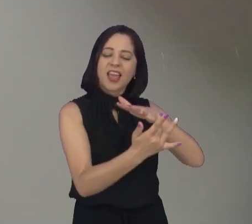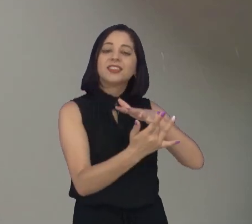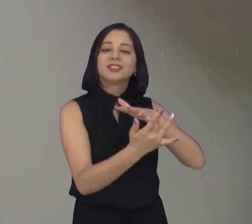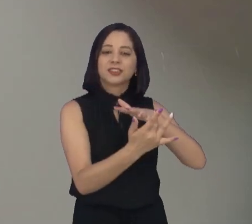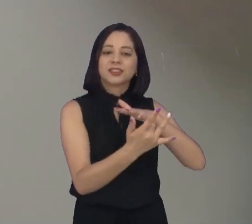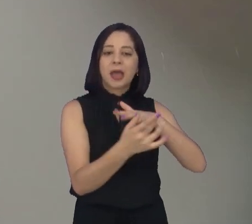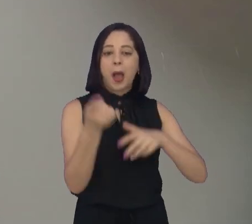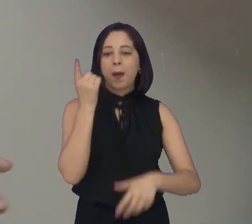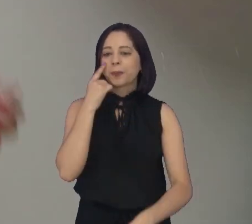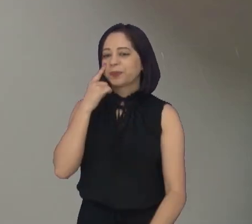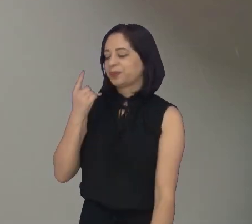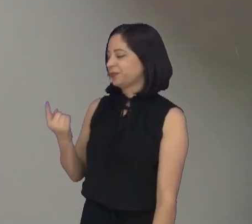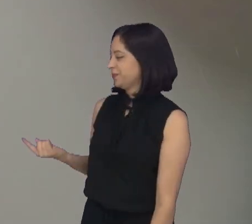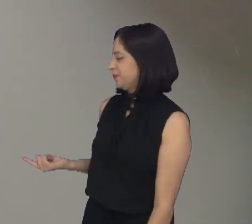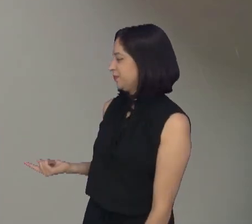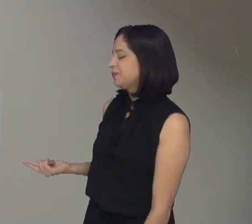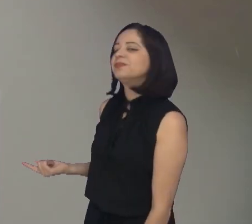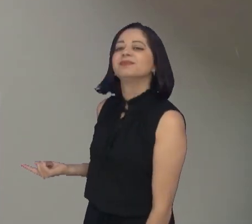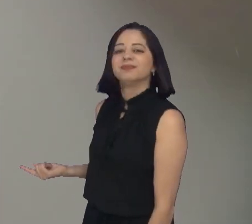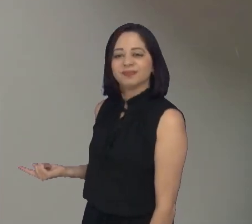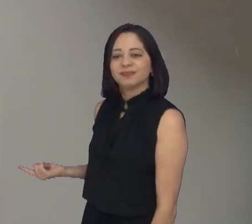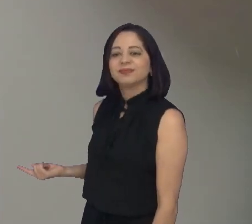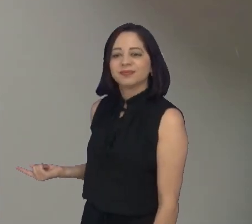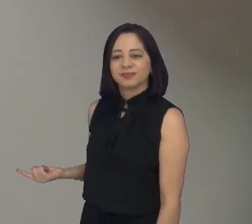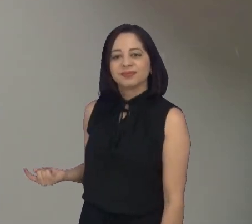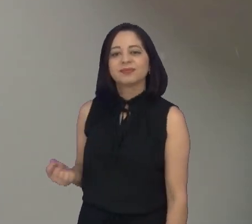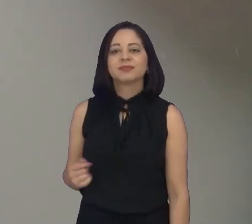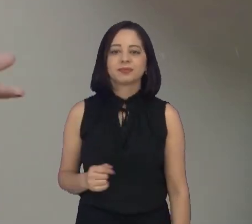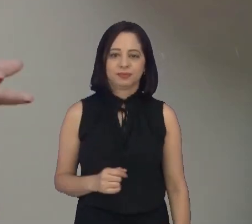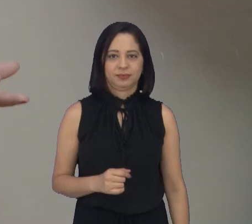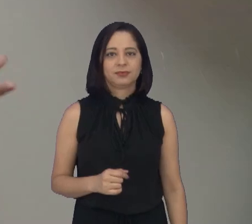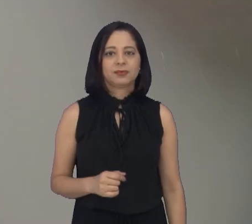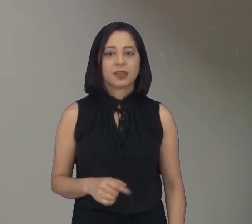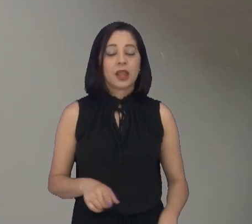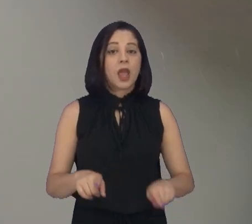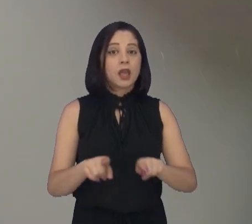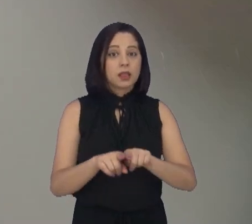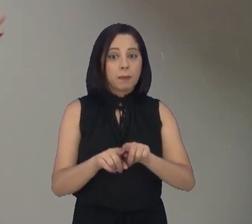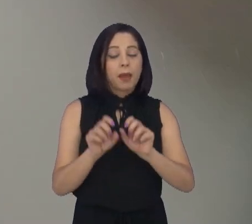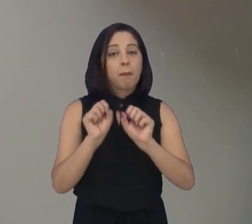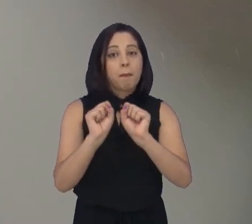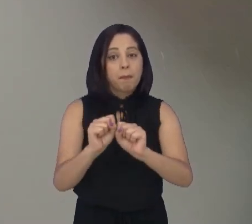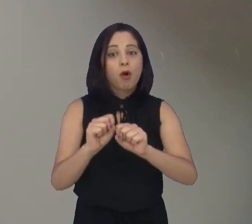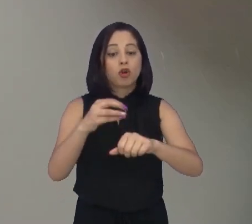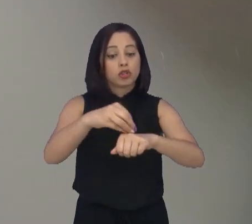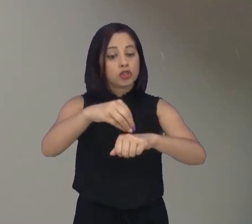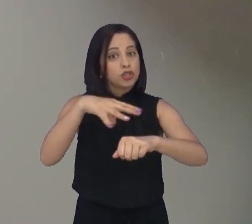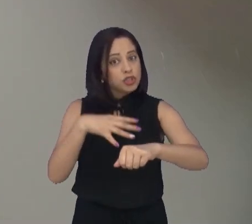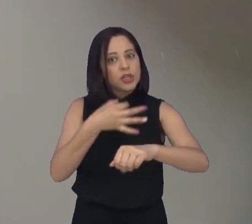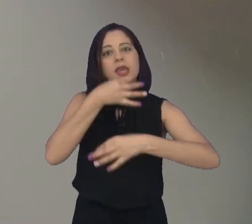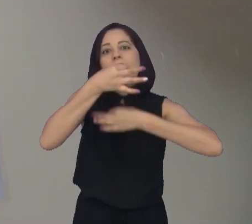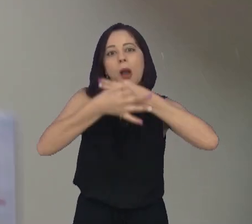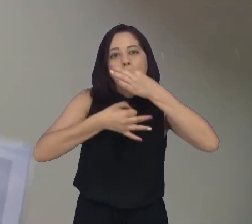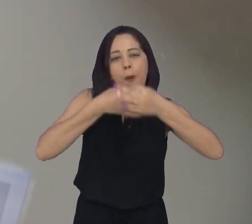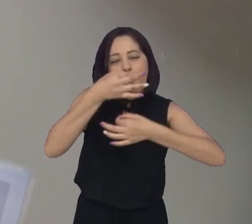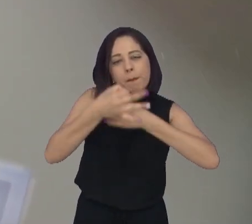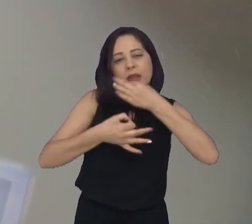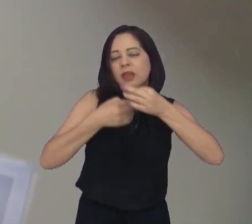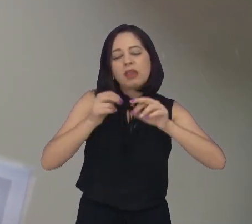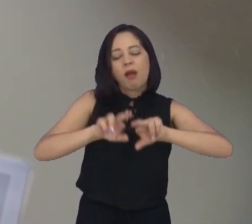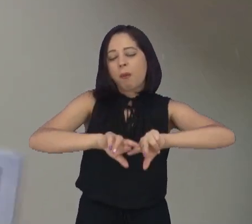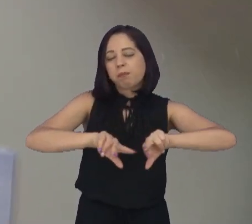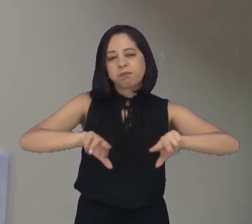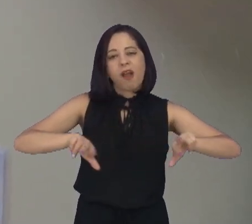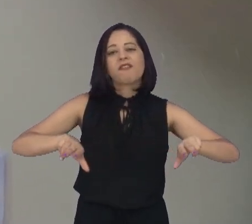O endereço está aparecendo aqui na sua tela e por meio desse endereço você também pode sugerir temas para o